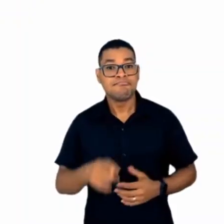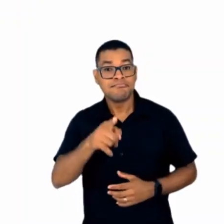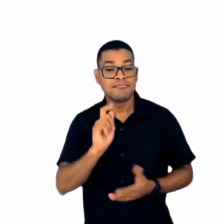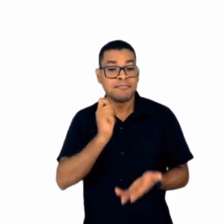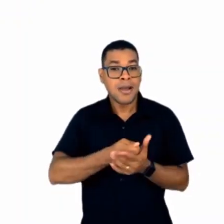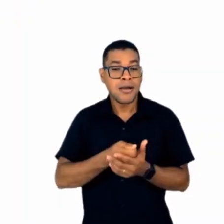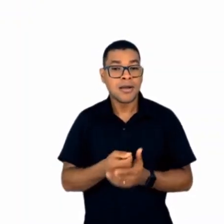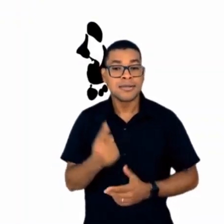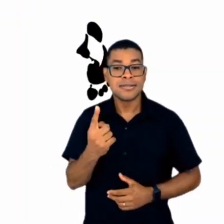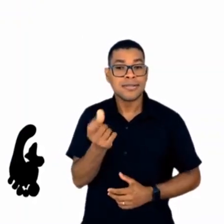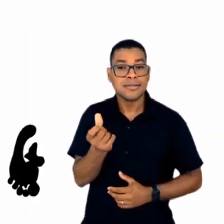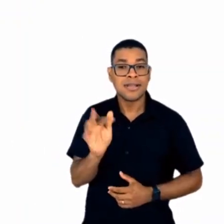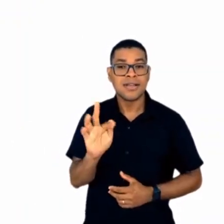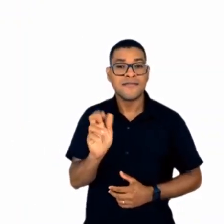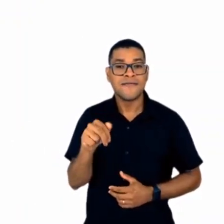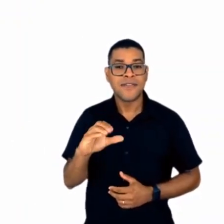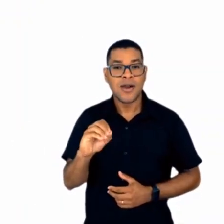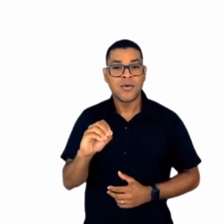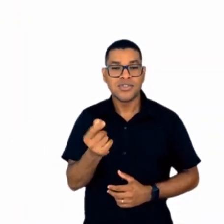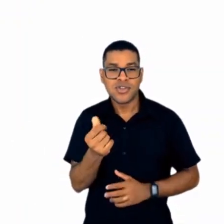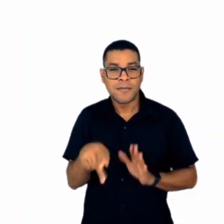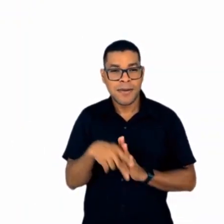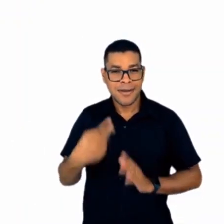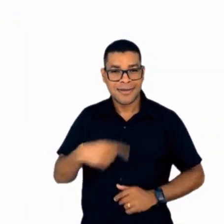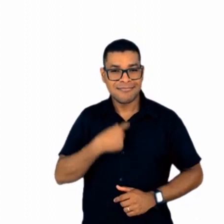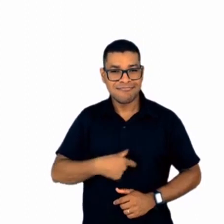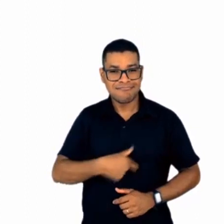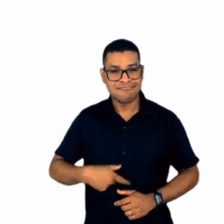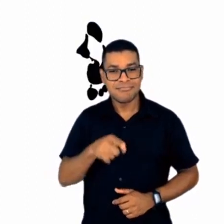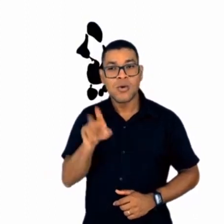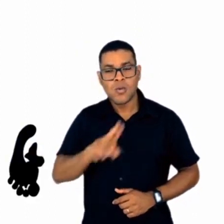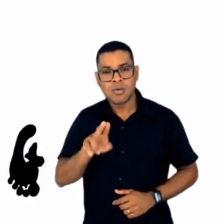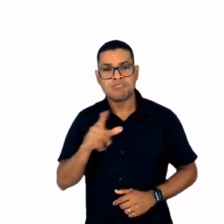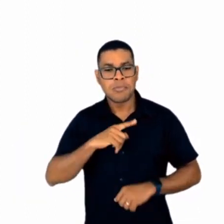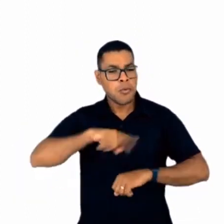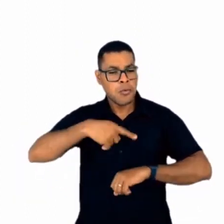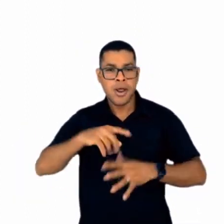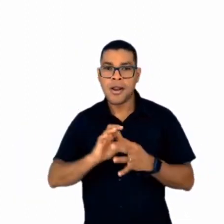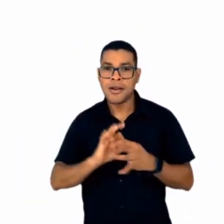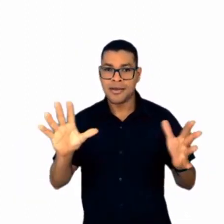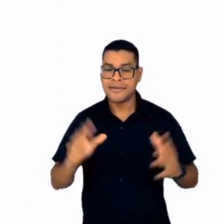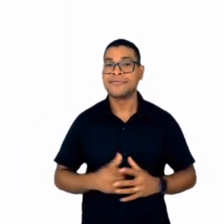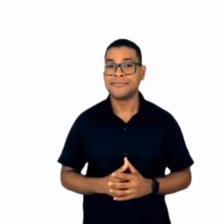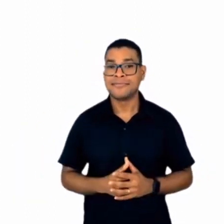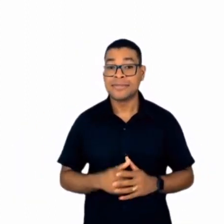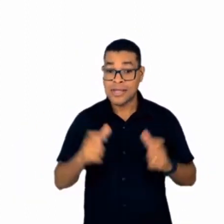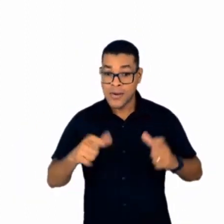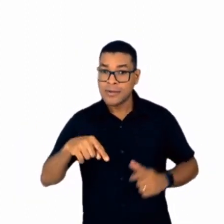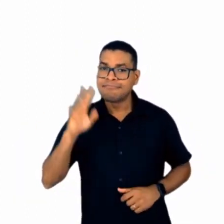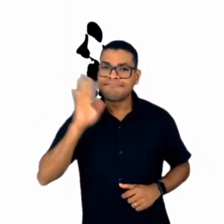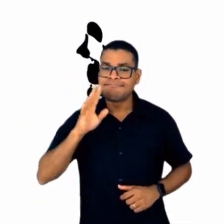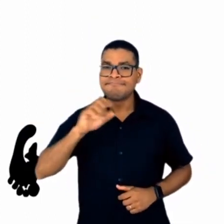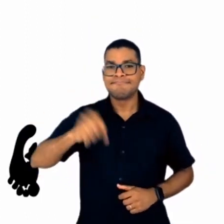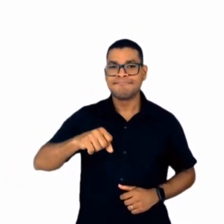E você paga 16 francos suíços e você pode usufruir, né, por muito tempo. E é um local